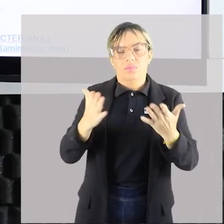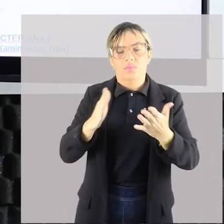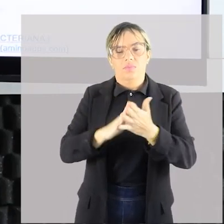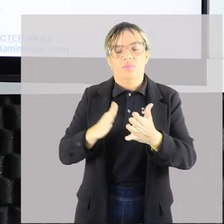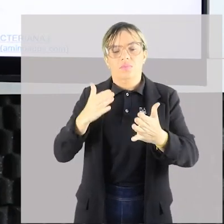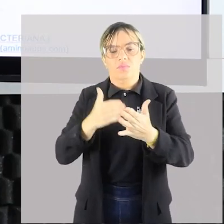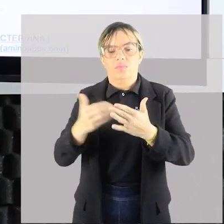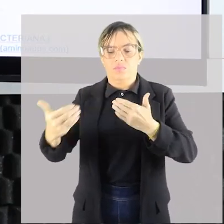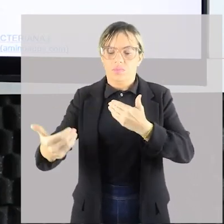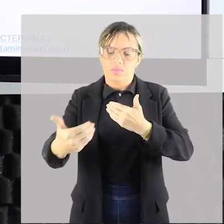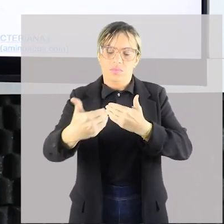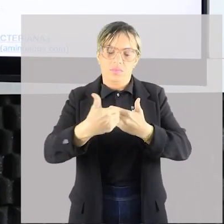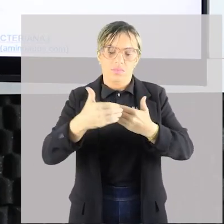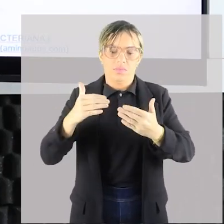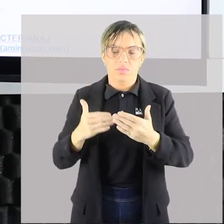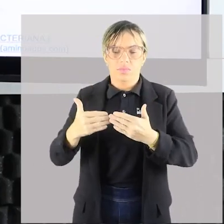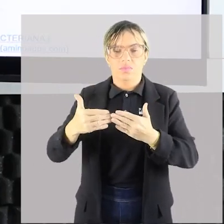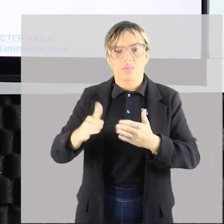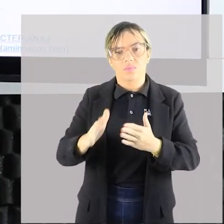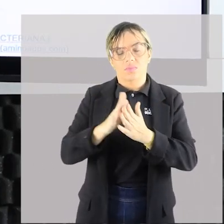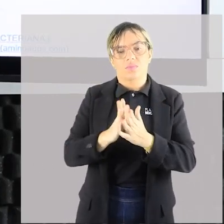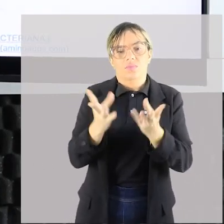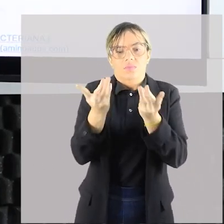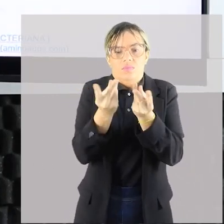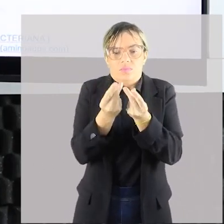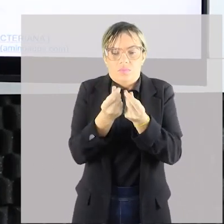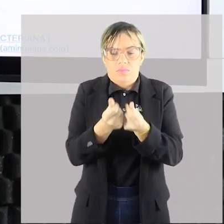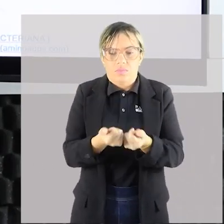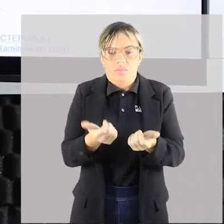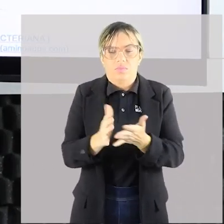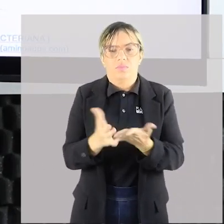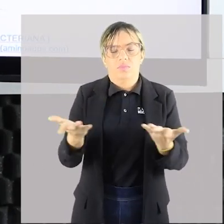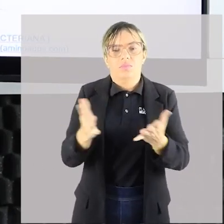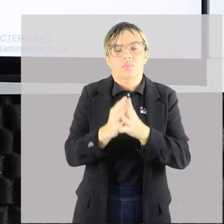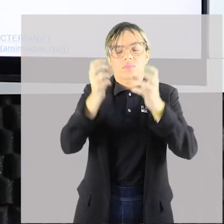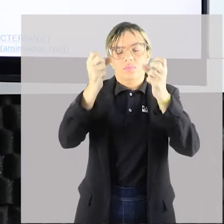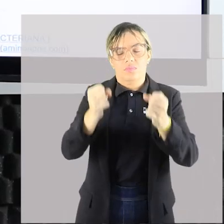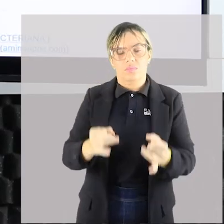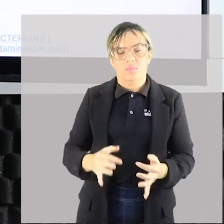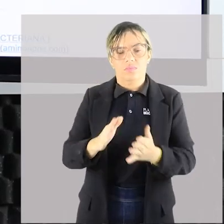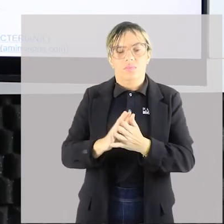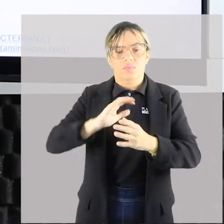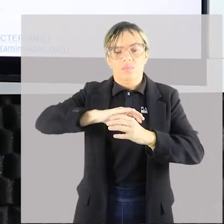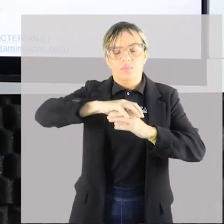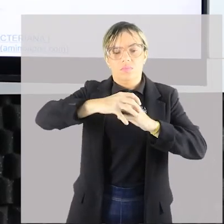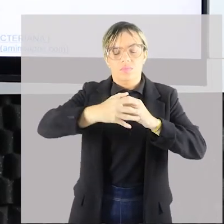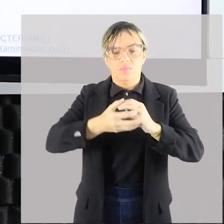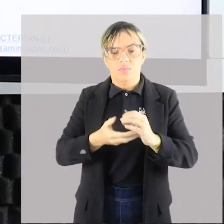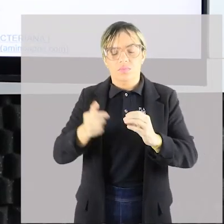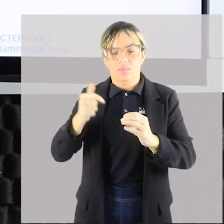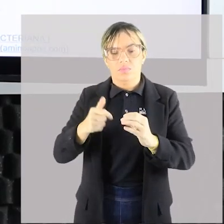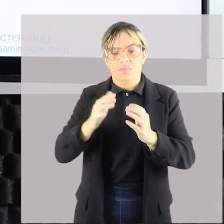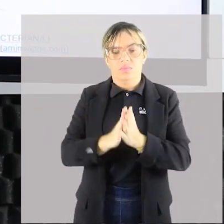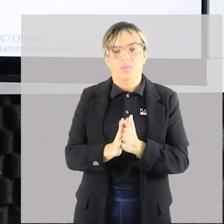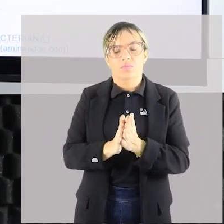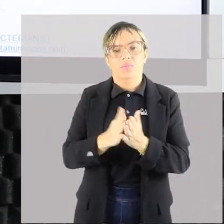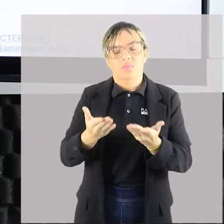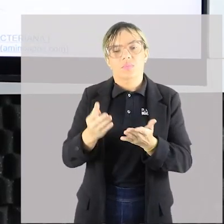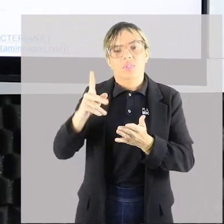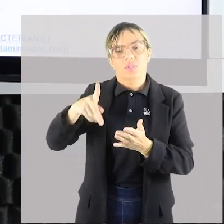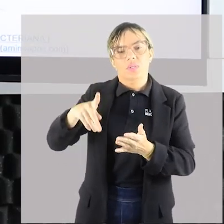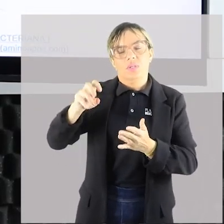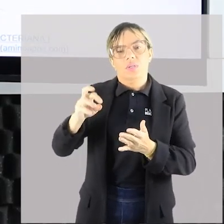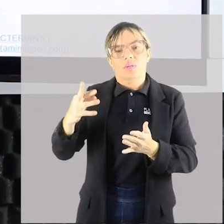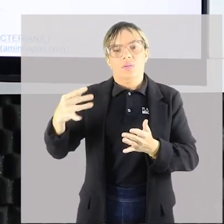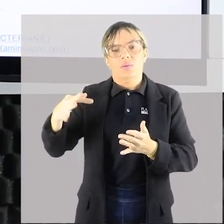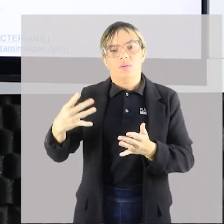delimita a entrada e saída de substâncias. A gente fala que a membrana, ela é permeável, né? Existe